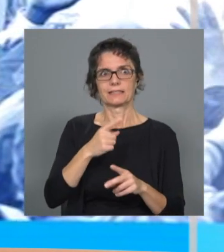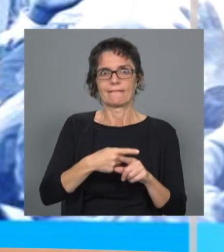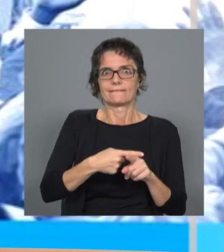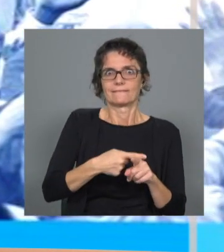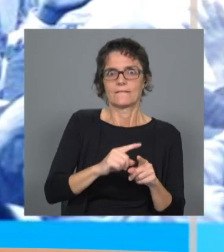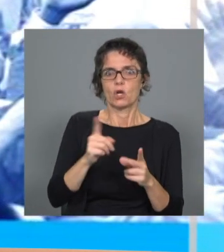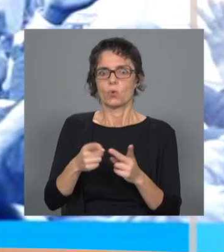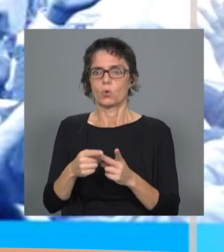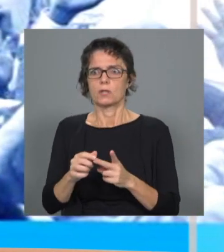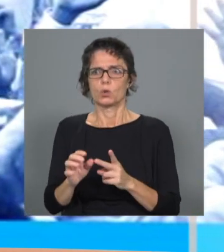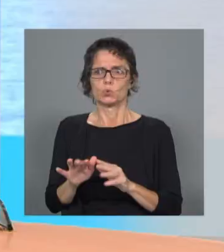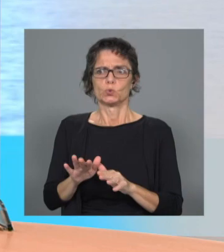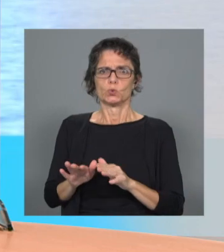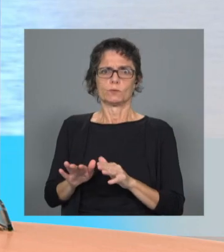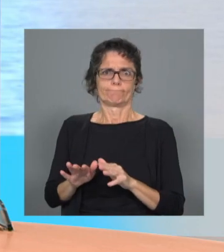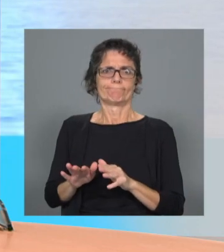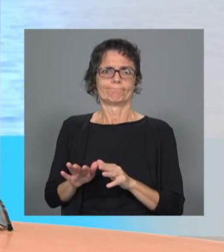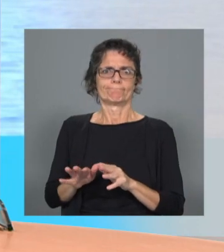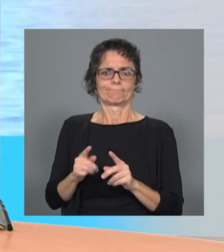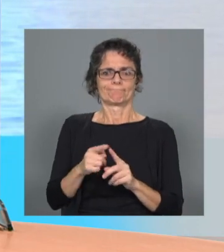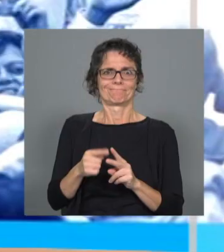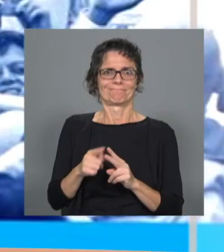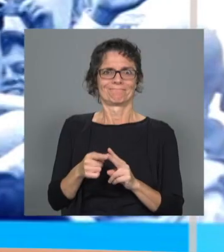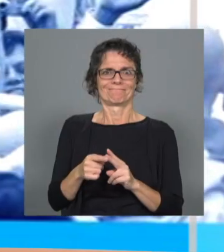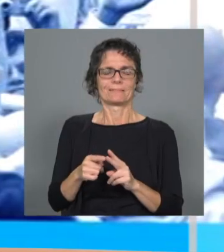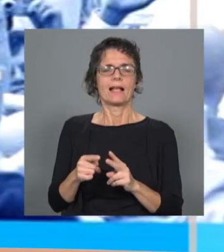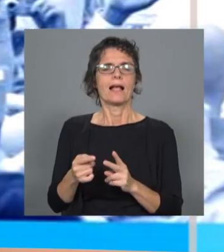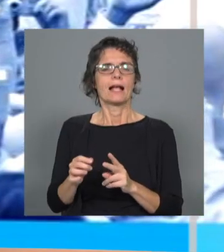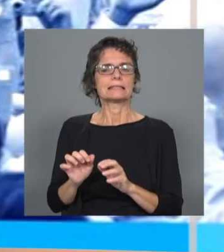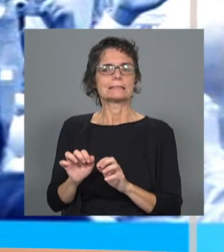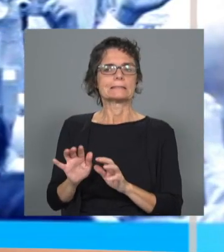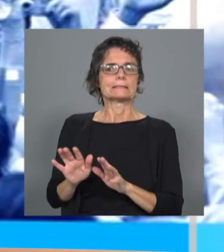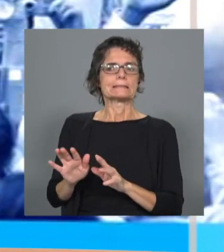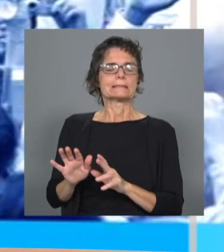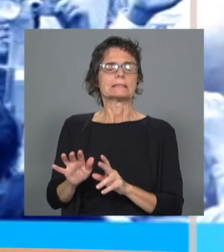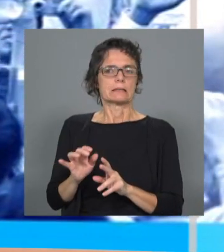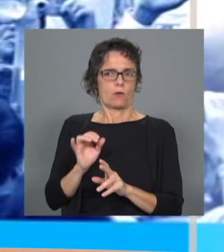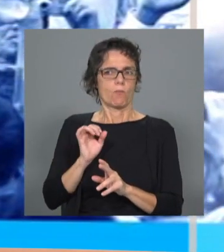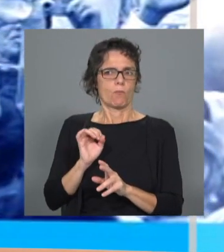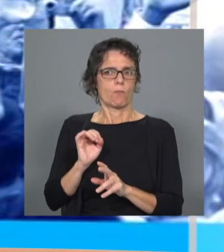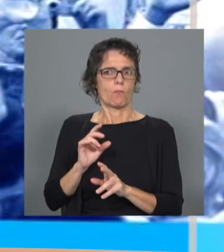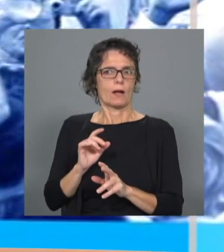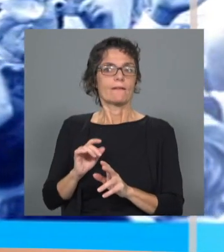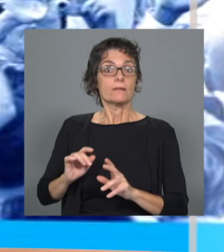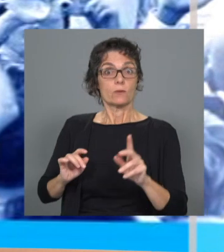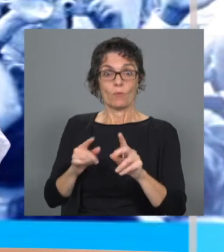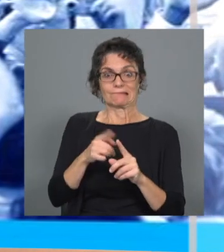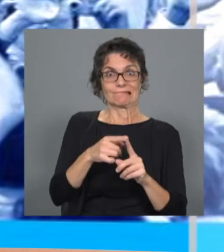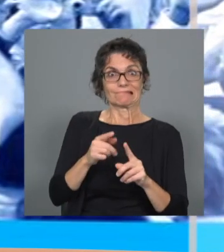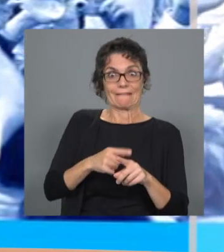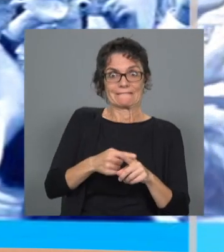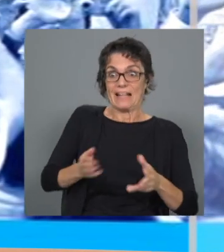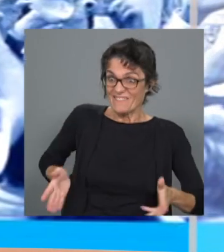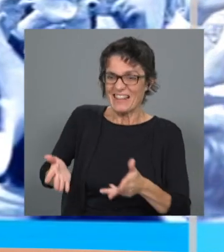Mesmo que essa resistência não seja ativa, que é uma resistência passiva, que é vamos começar a andar e as pessoas ficam paradas. Obviamente que isso